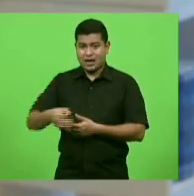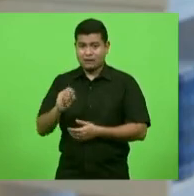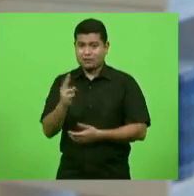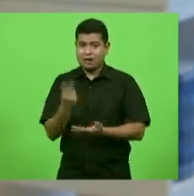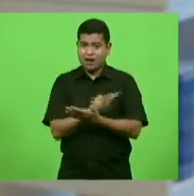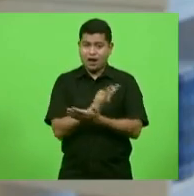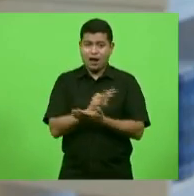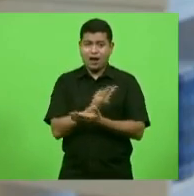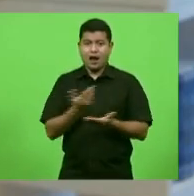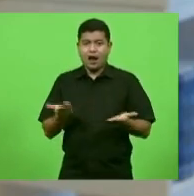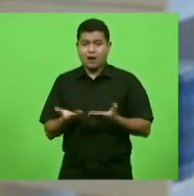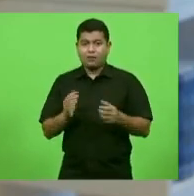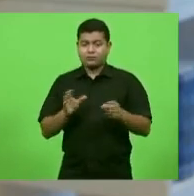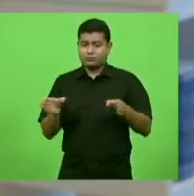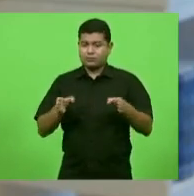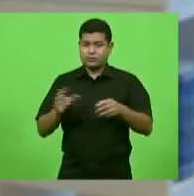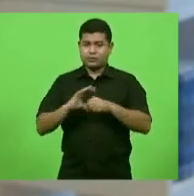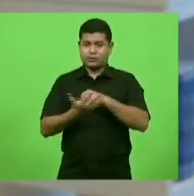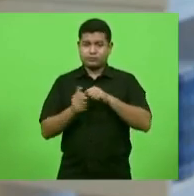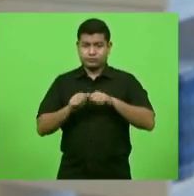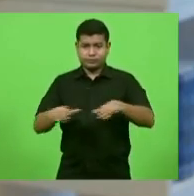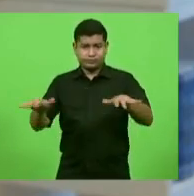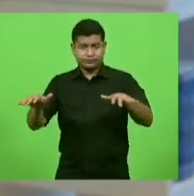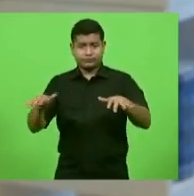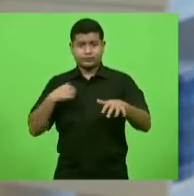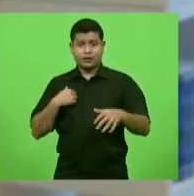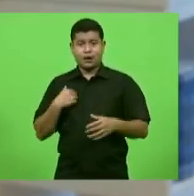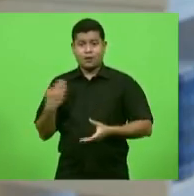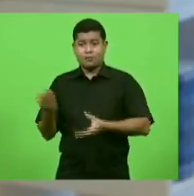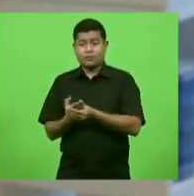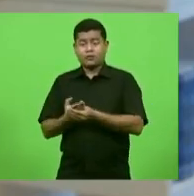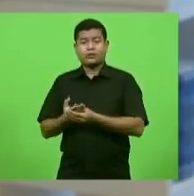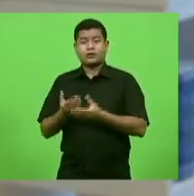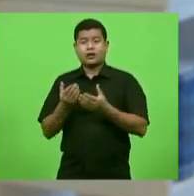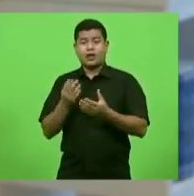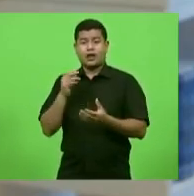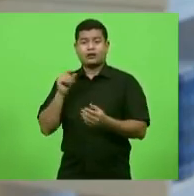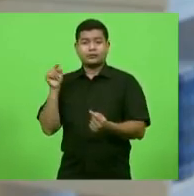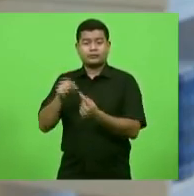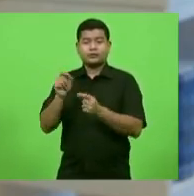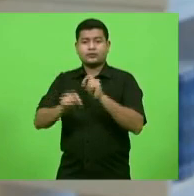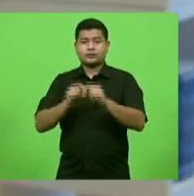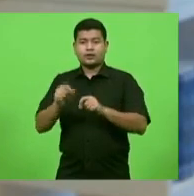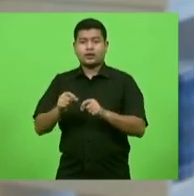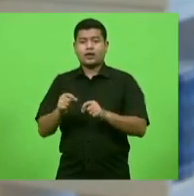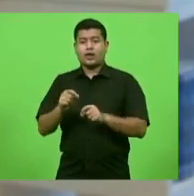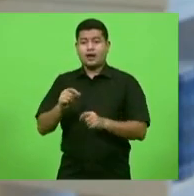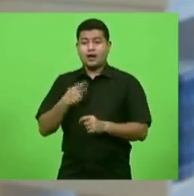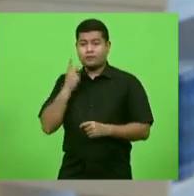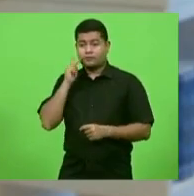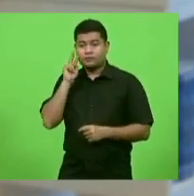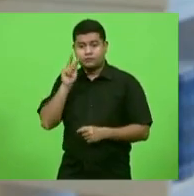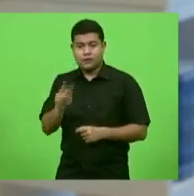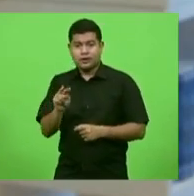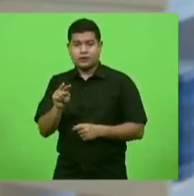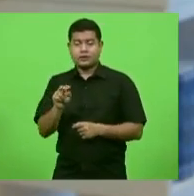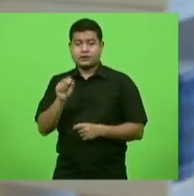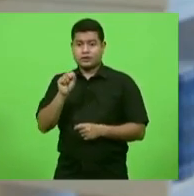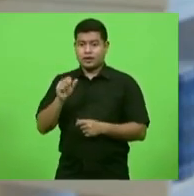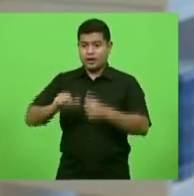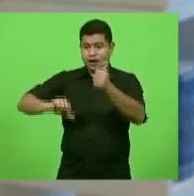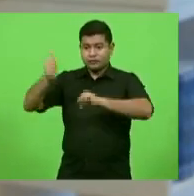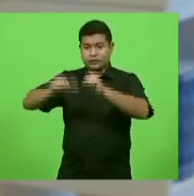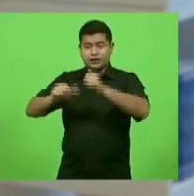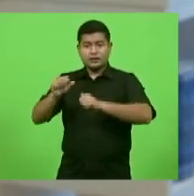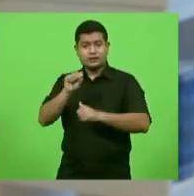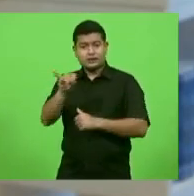processo visa única e exclusivamente analisar os atos comissivos e omissivos supostamente